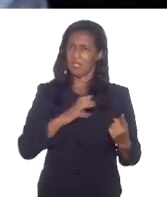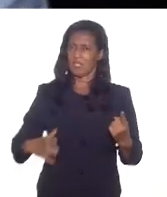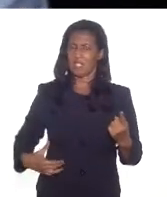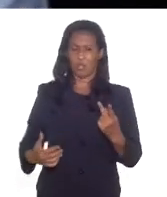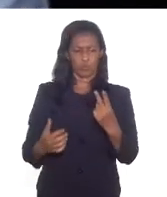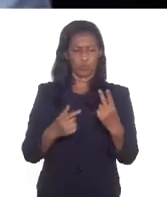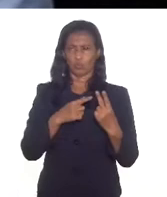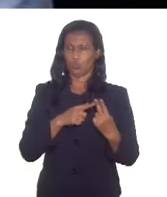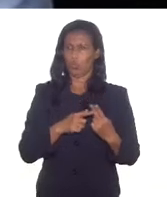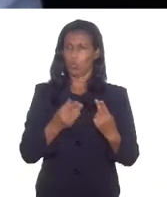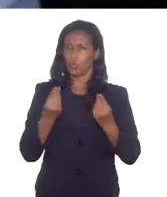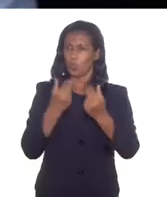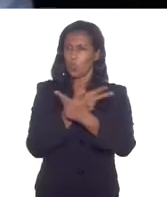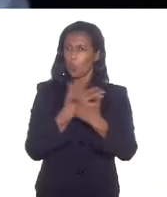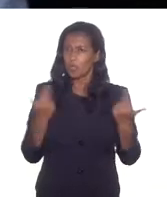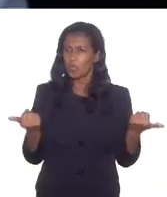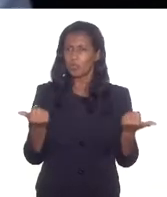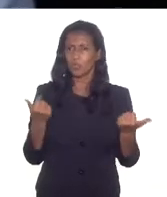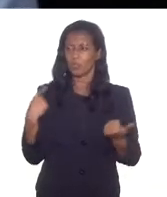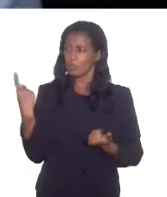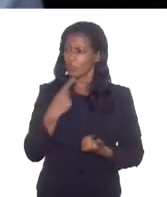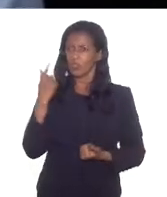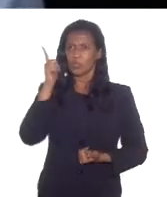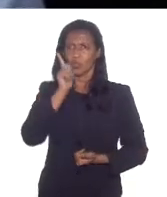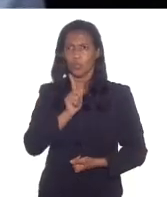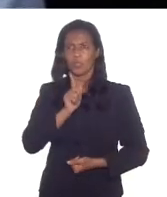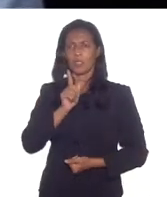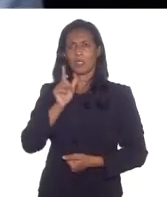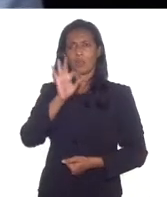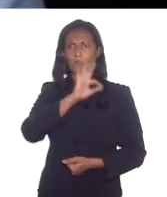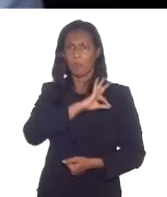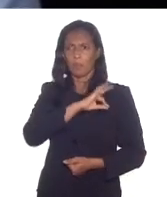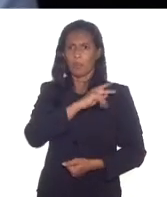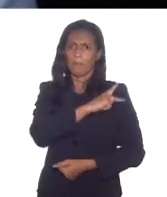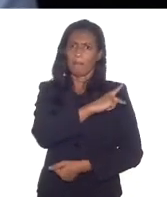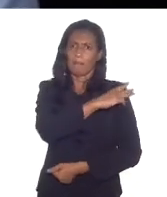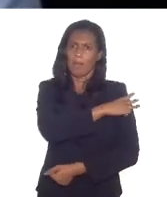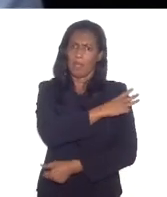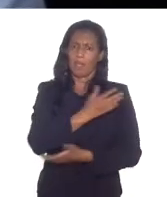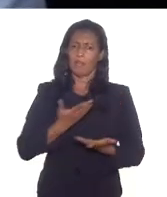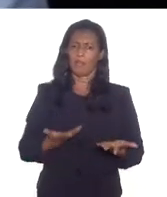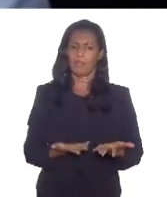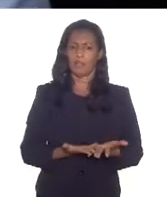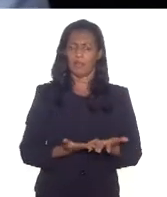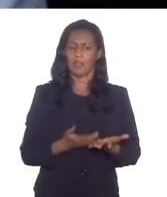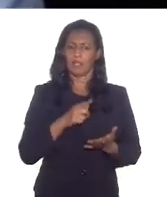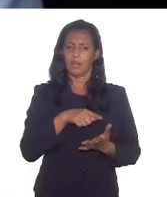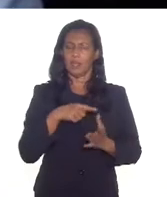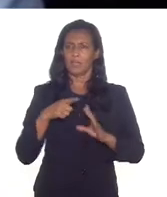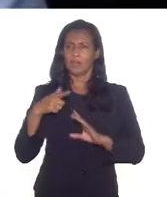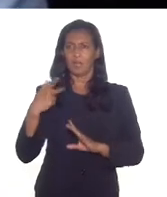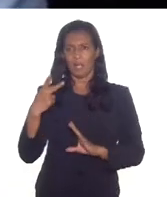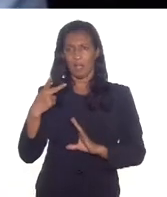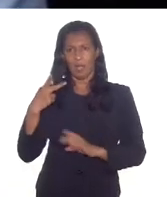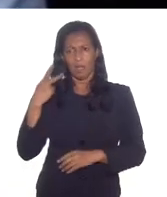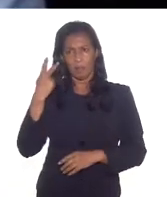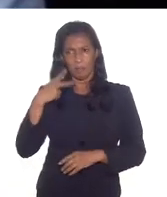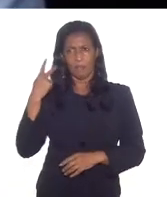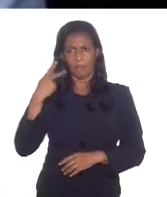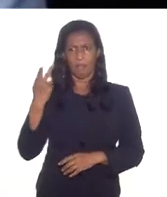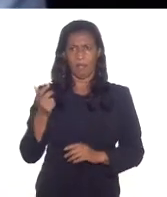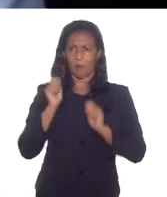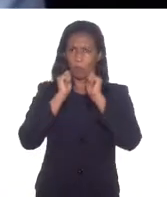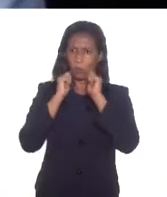porque muitas coisas que a gente conseguiu para a Polícia Militar e para a Polícia Civil nessa legislatura, teve